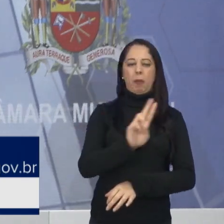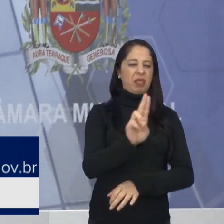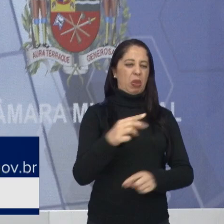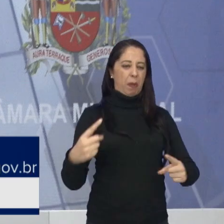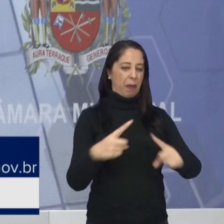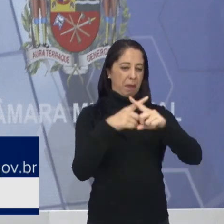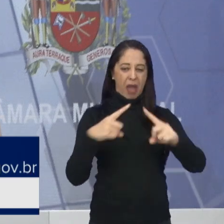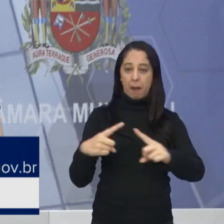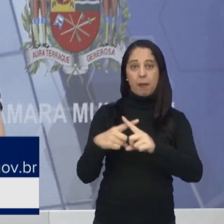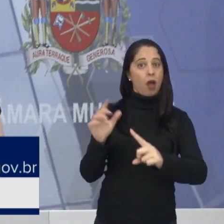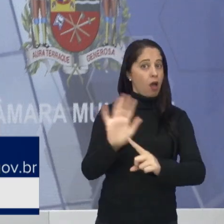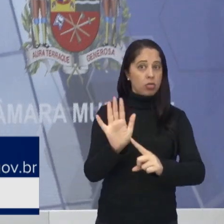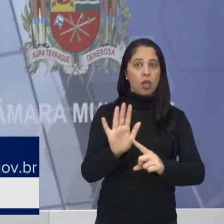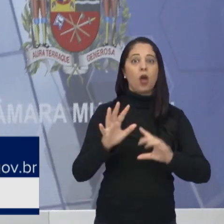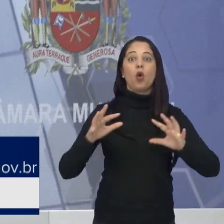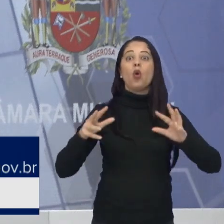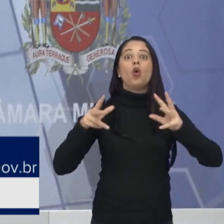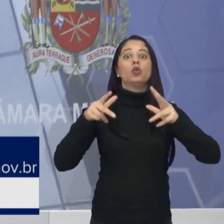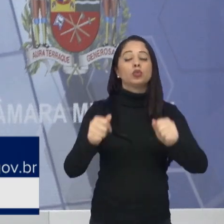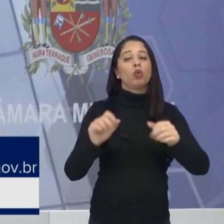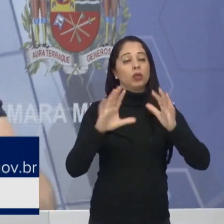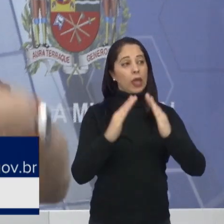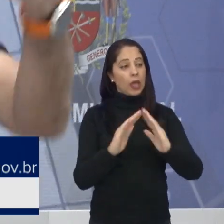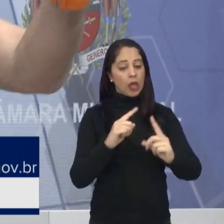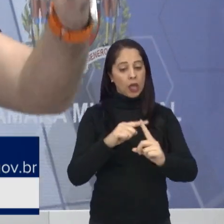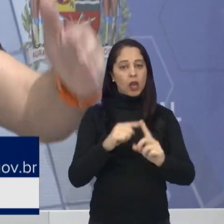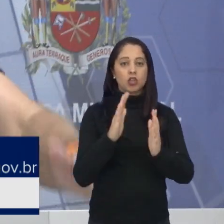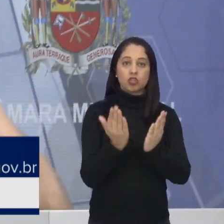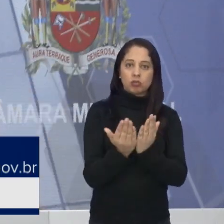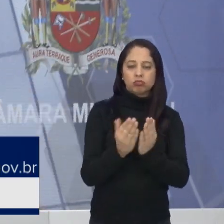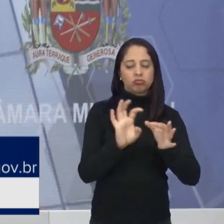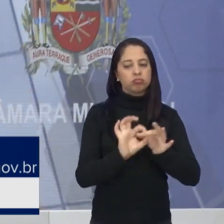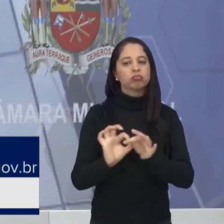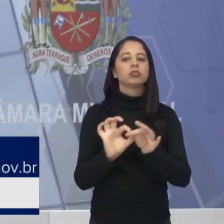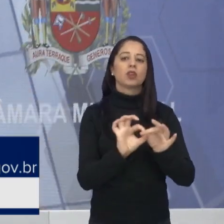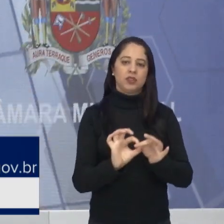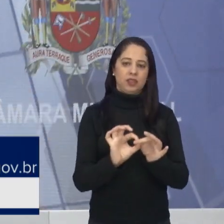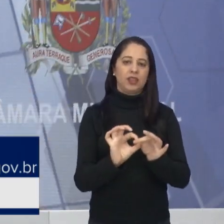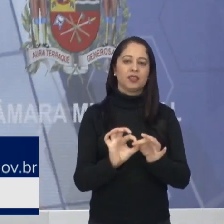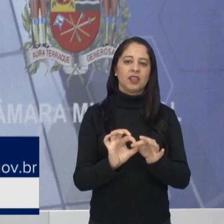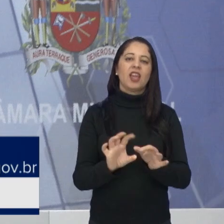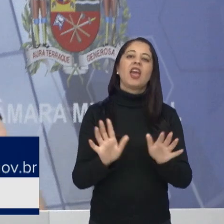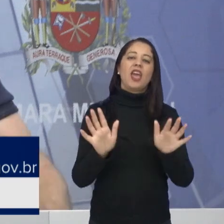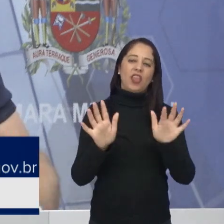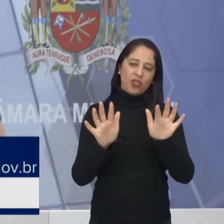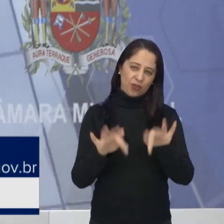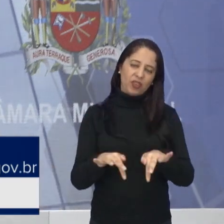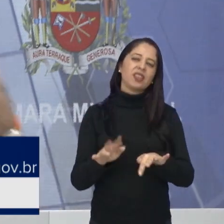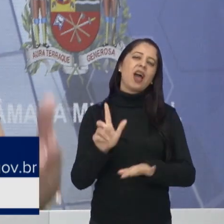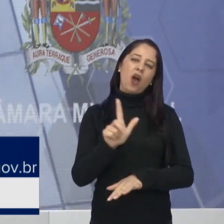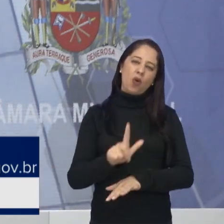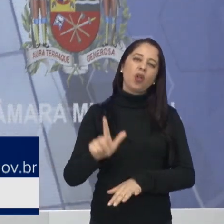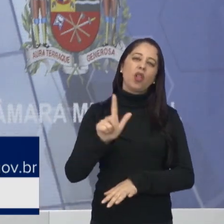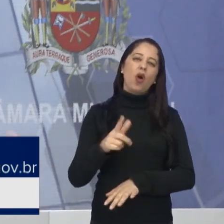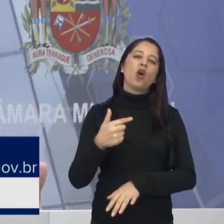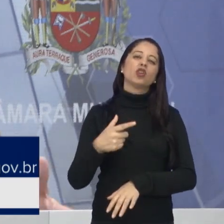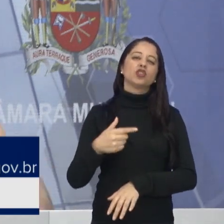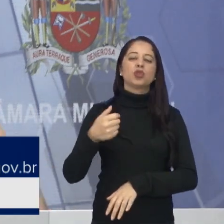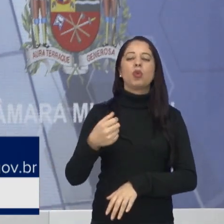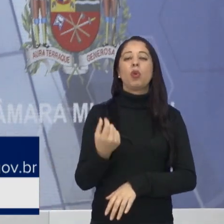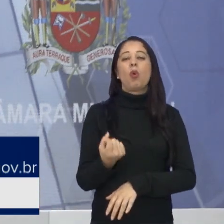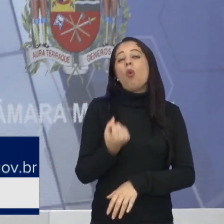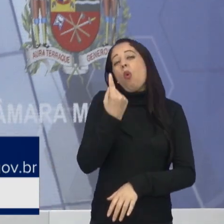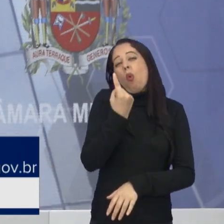competição onde todos participam, né? E no final, logicamente, existe um vencedor, mas onde todos